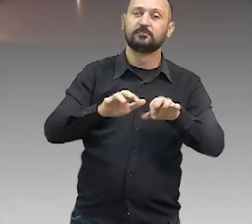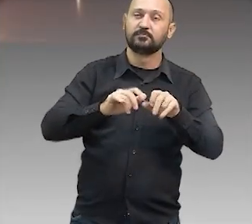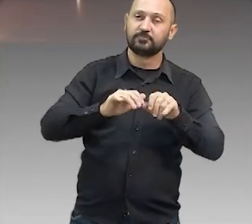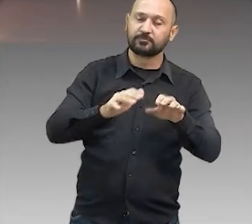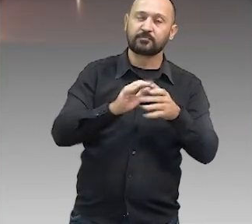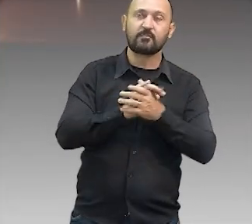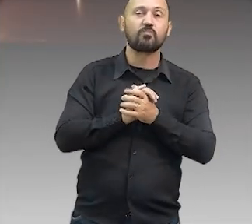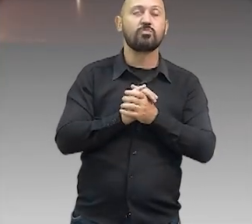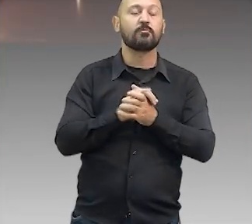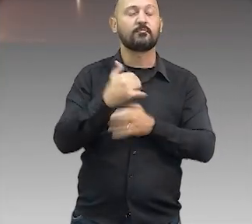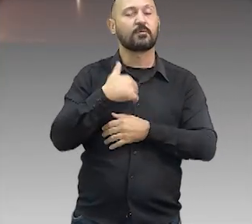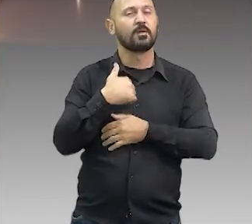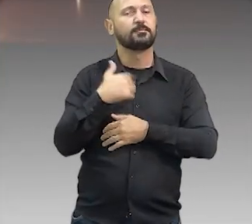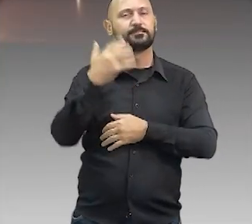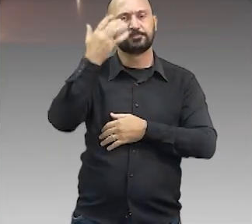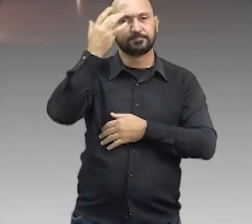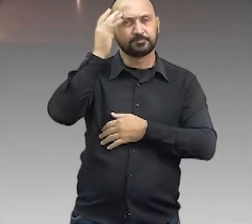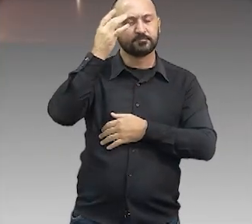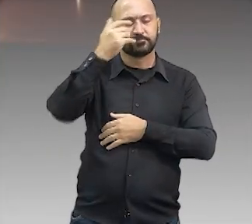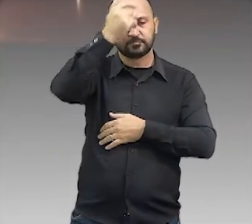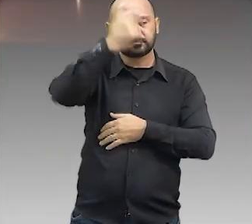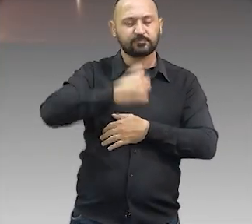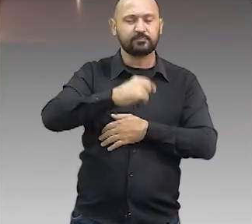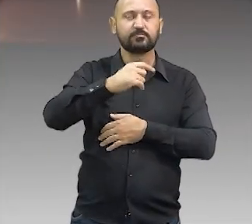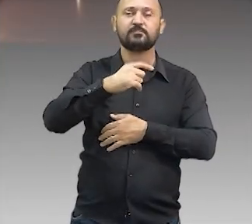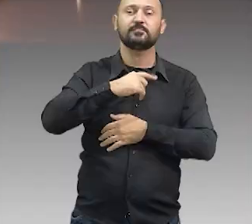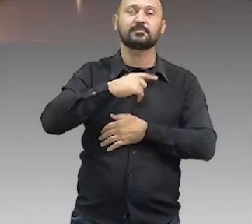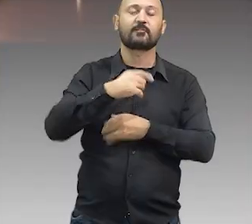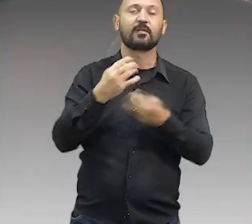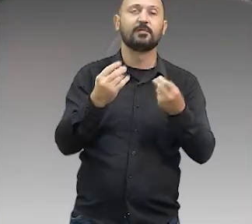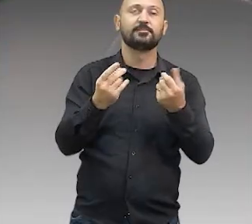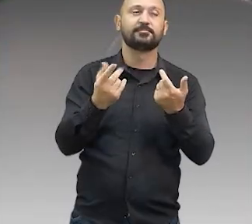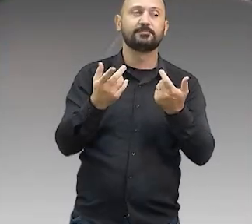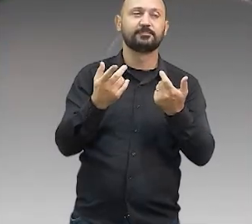escrita. E sou uma pessoa assim que,